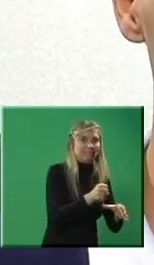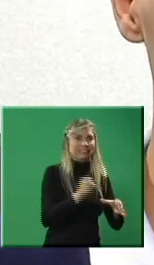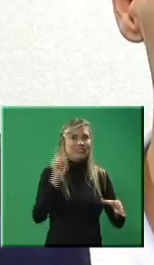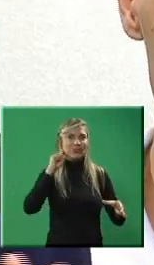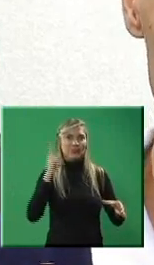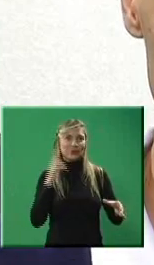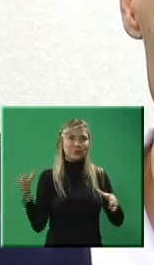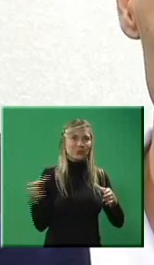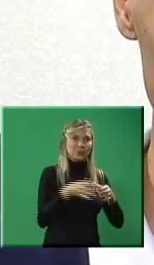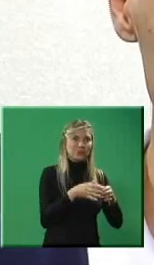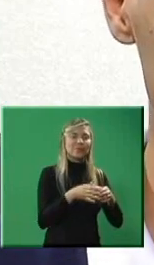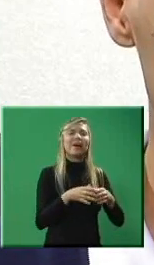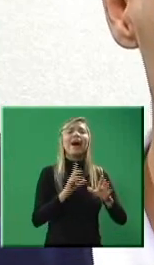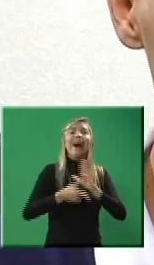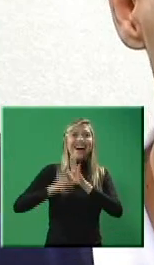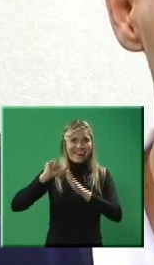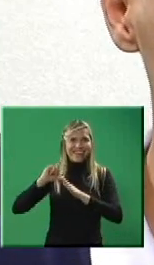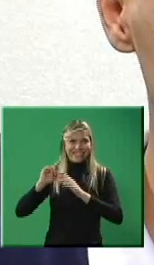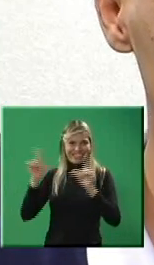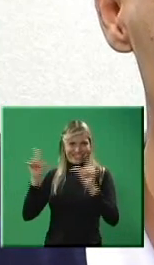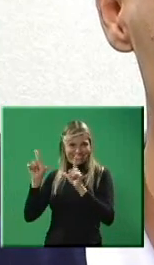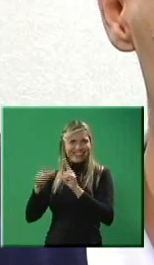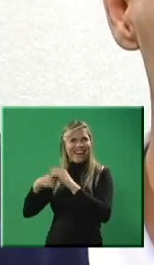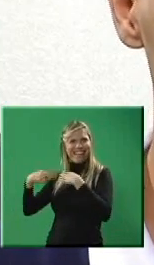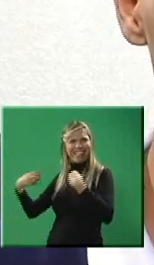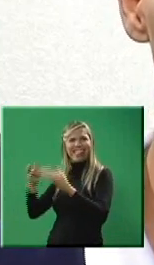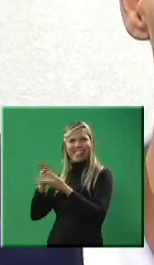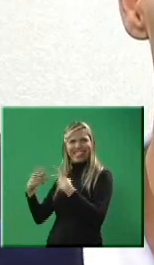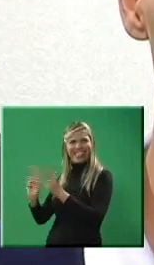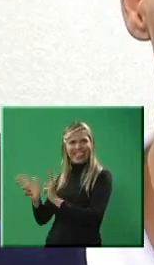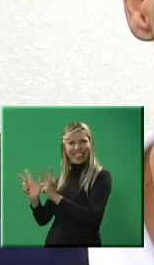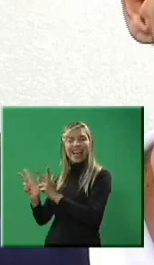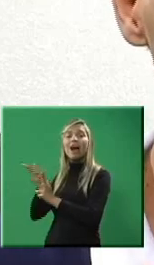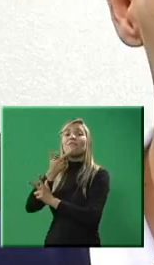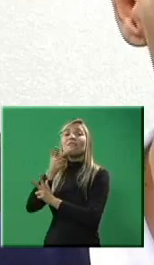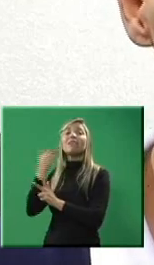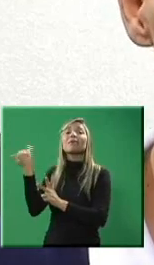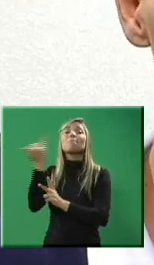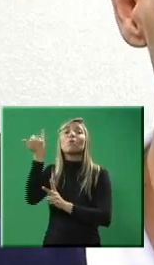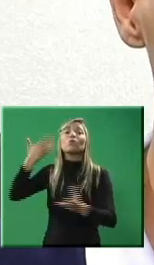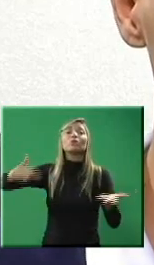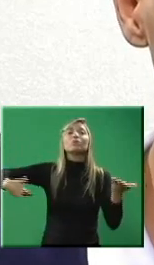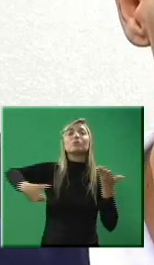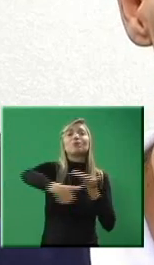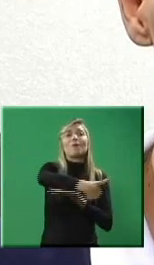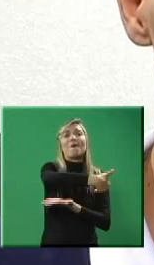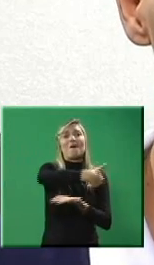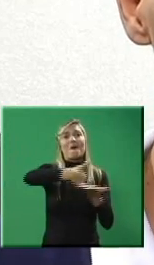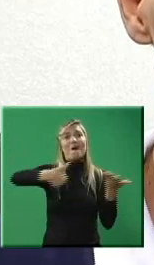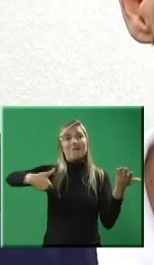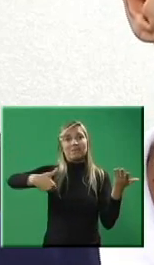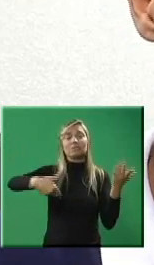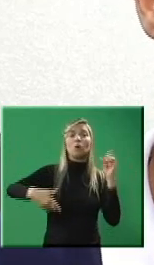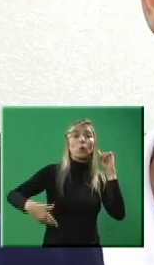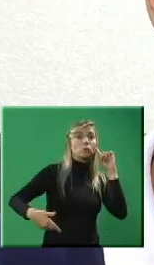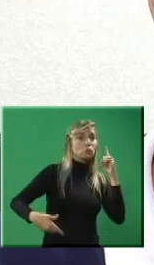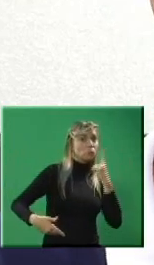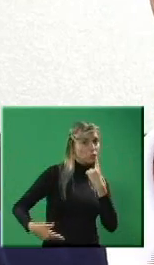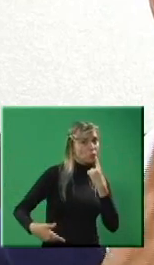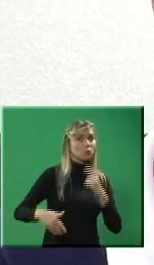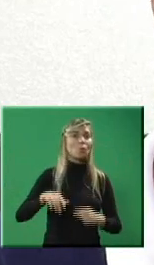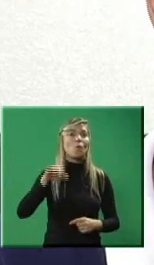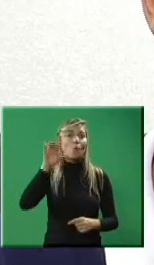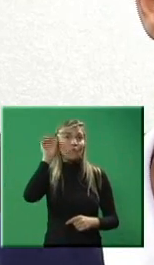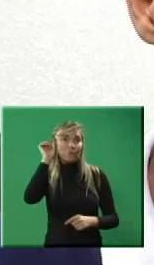sim, até num papo antes da gente começar, nessa via de mão dupla, nessa troca entre